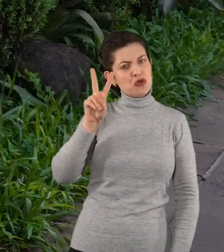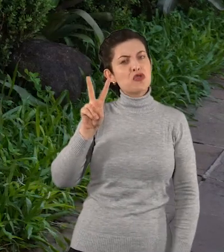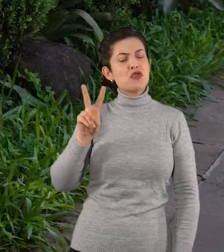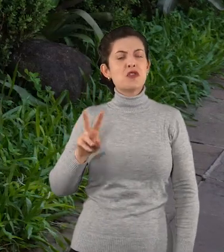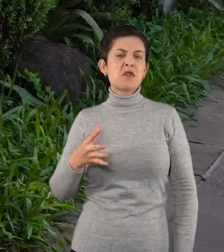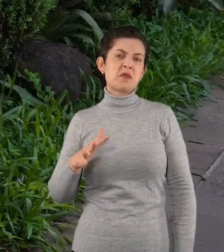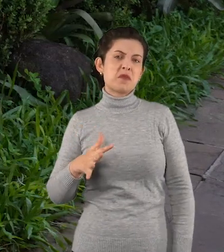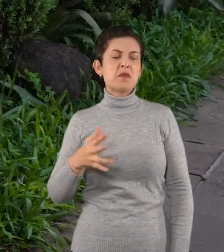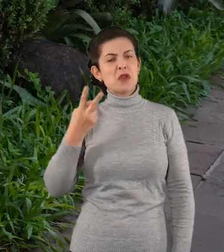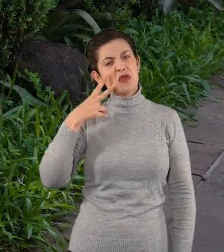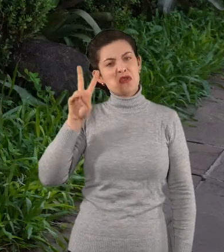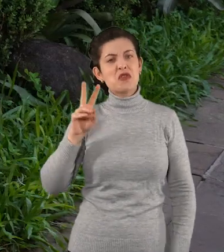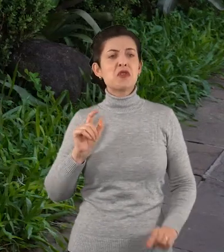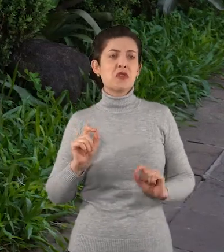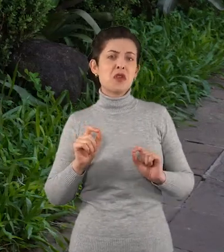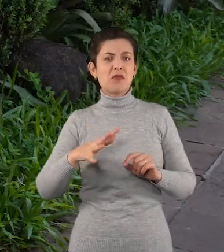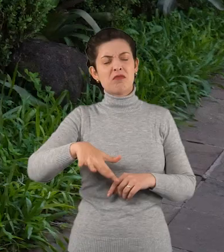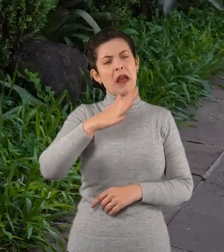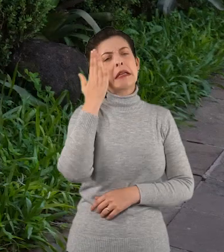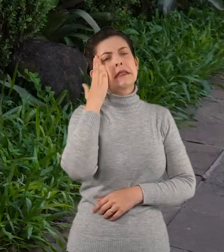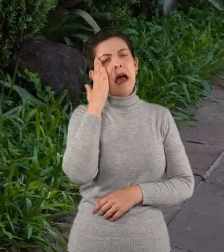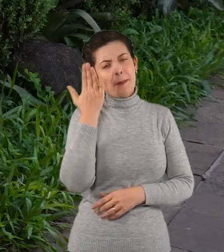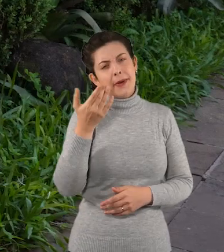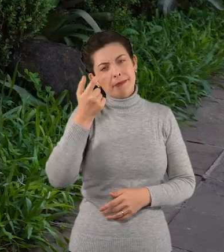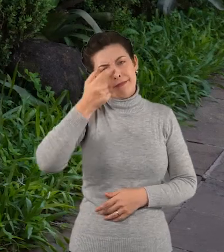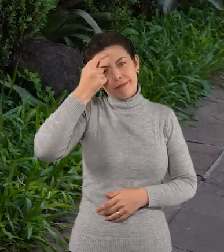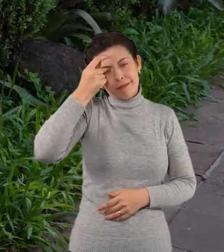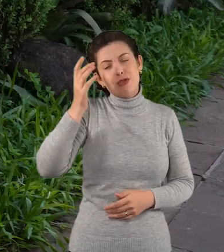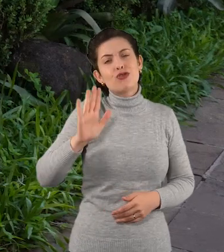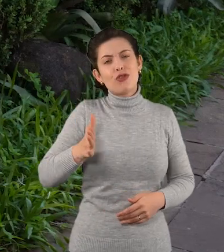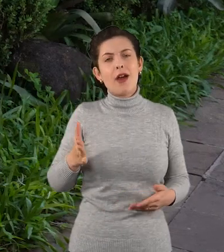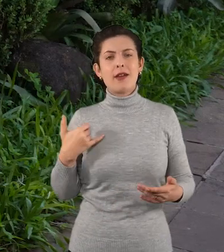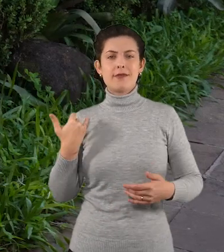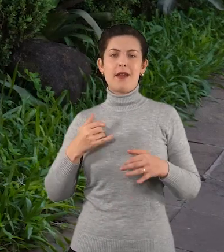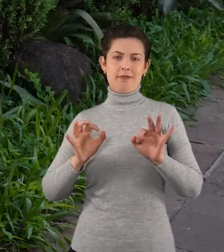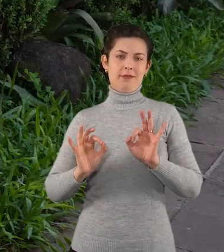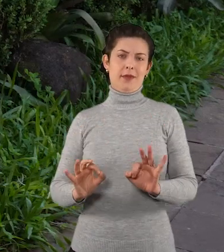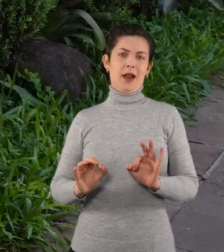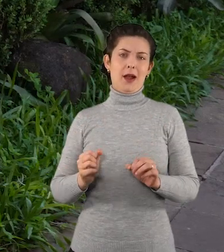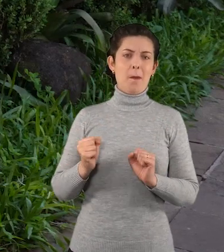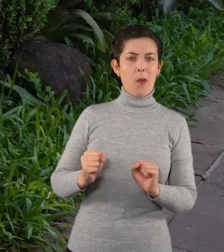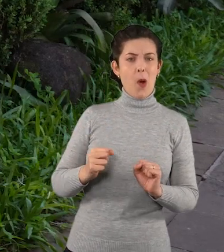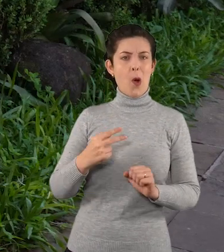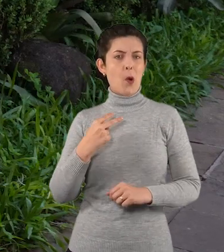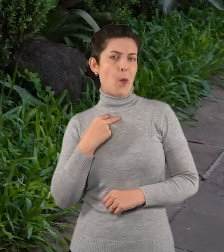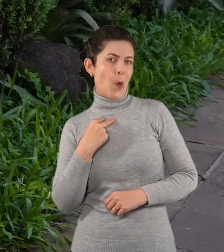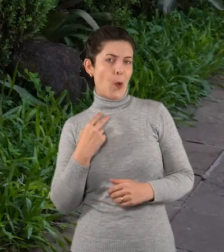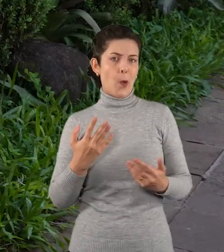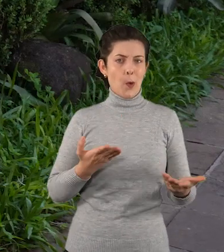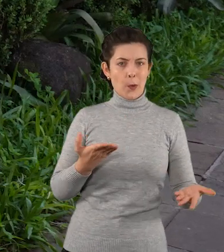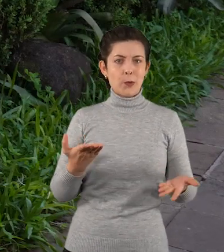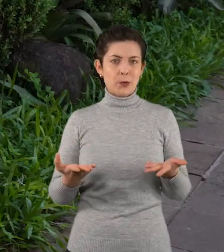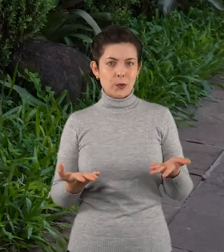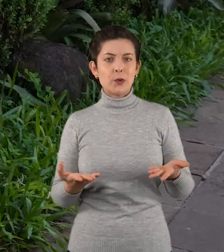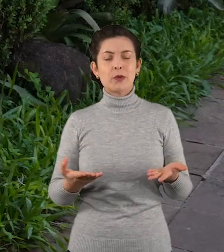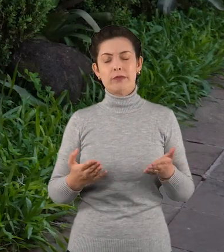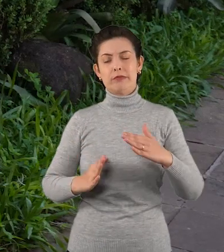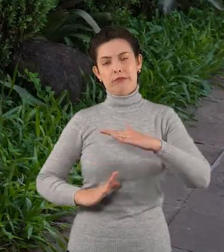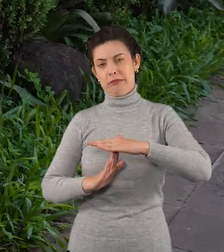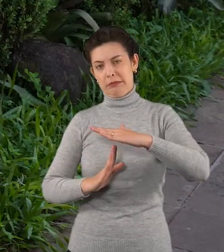de um dia, 2 dias, então acabava todo mundo sabendo a questão